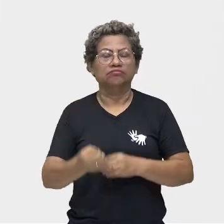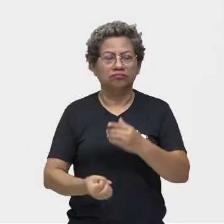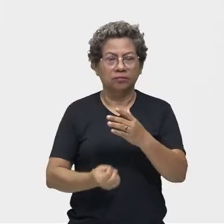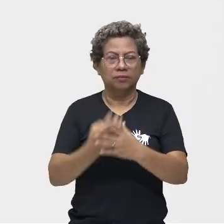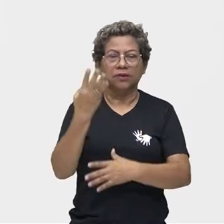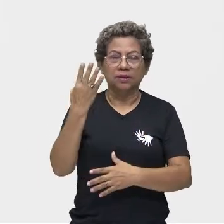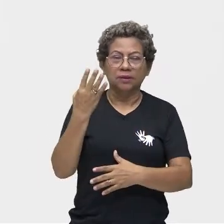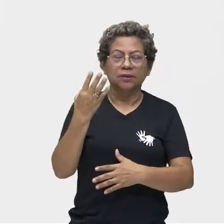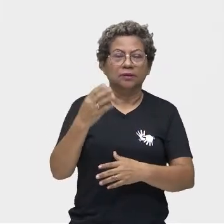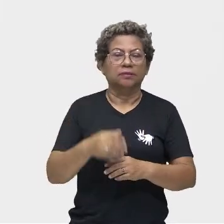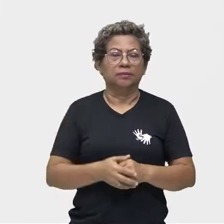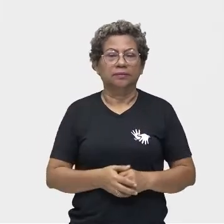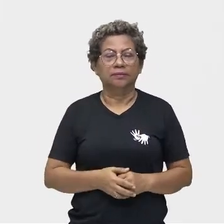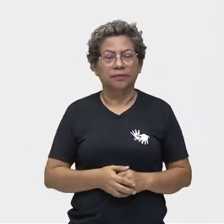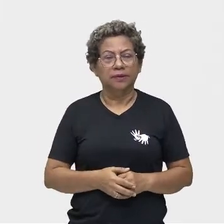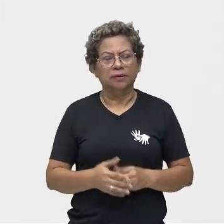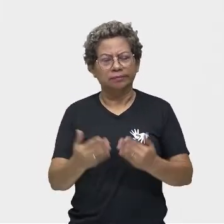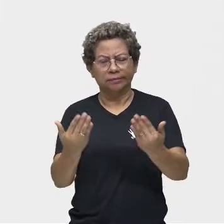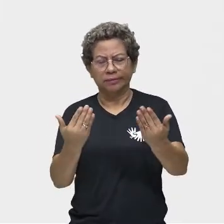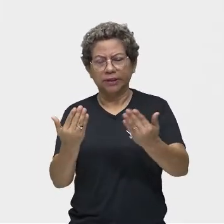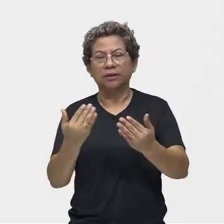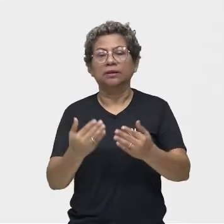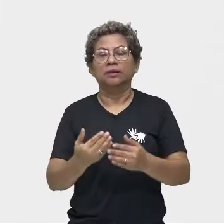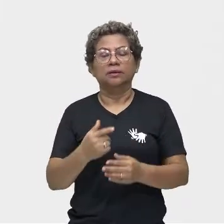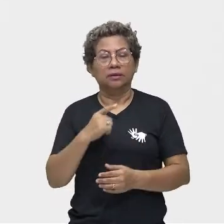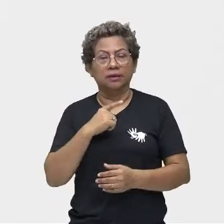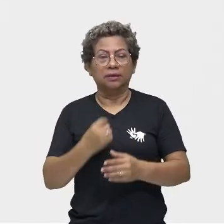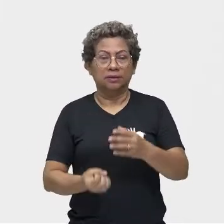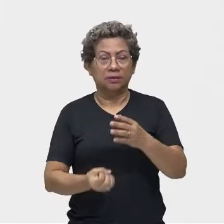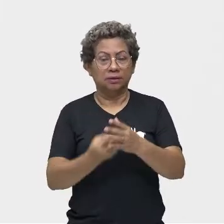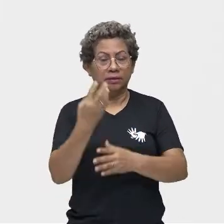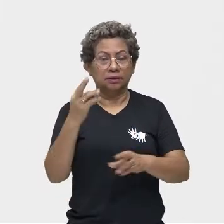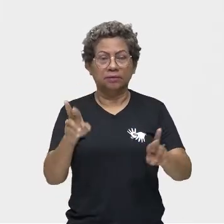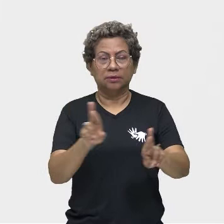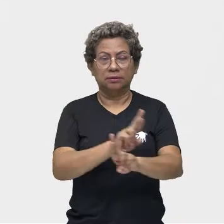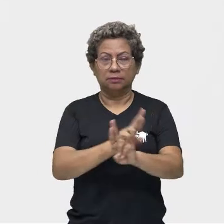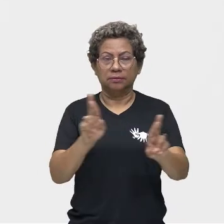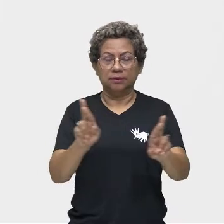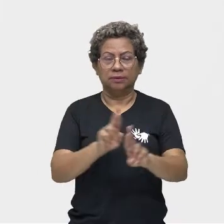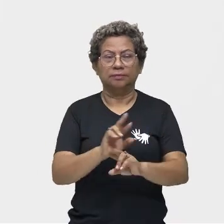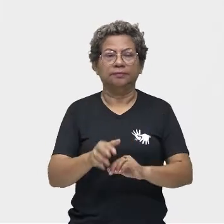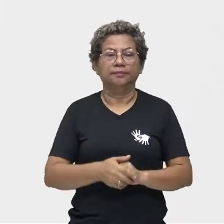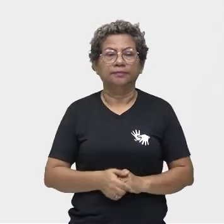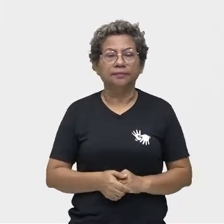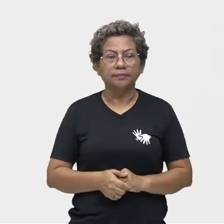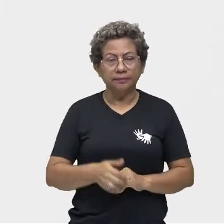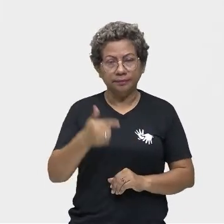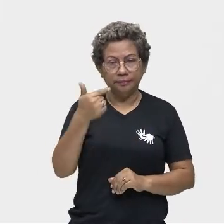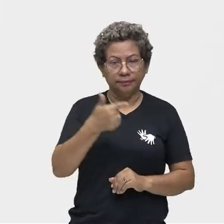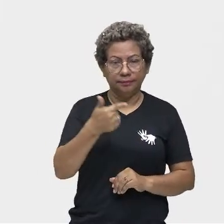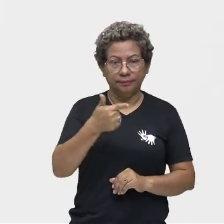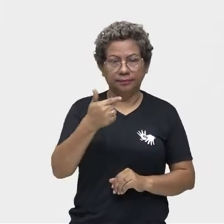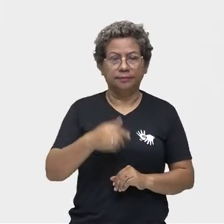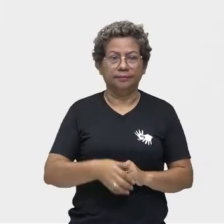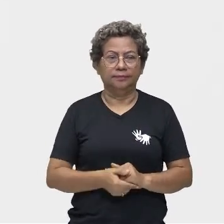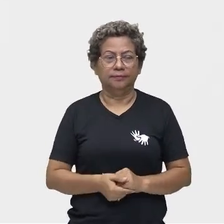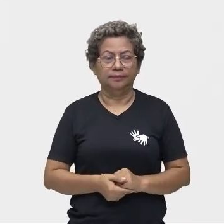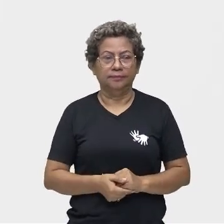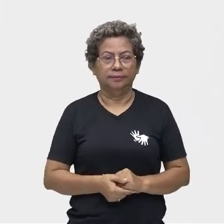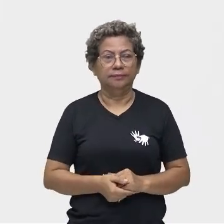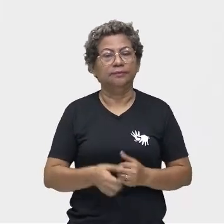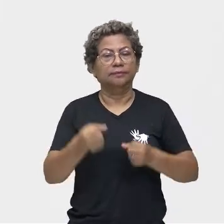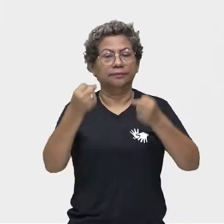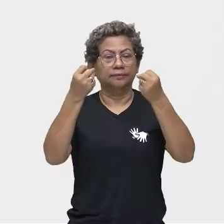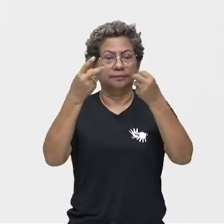figuras. Então, a partir dessas semelhanças aqui que surgiram essas relações aí. A segunda relação diz o